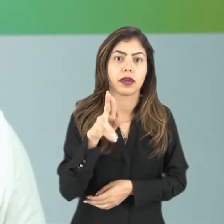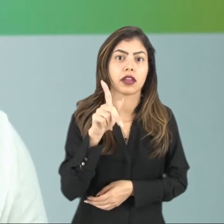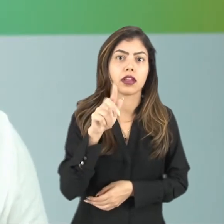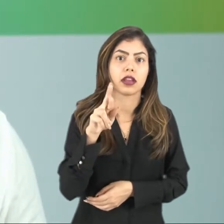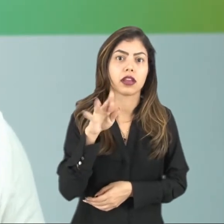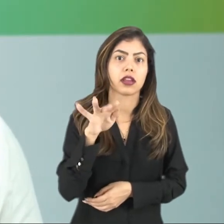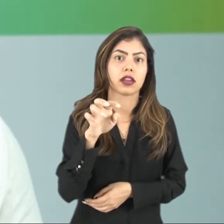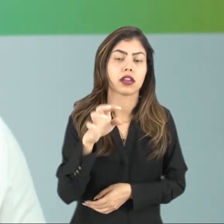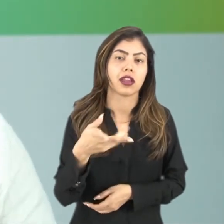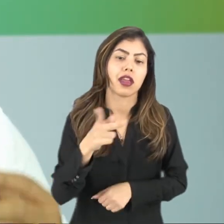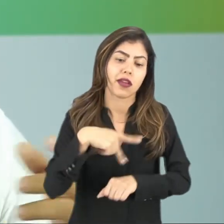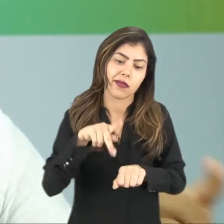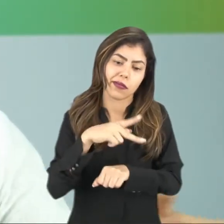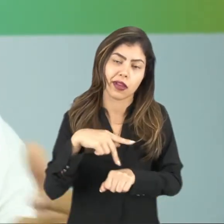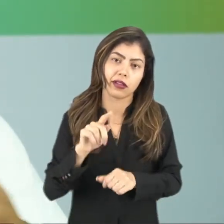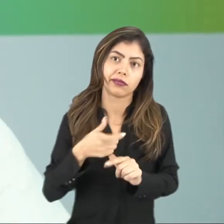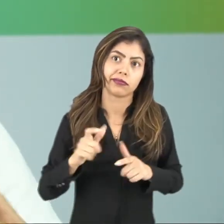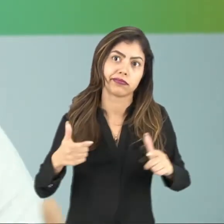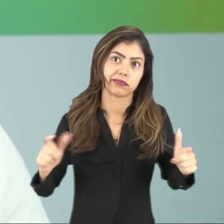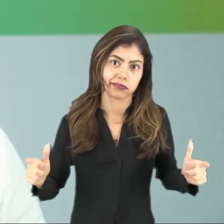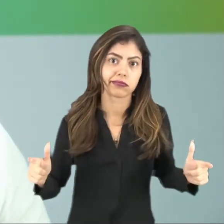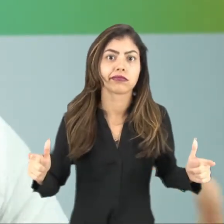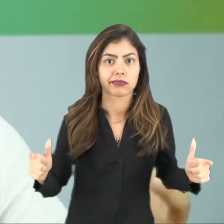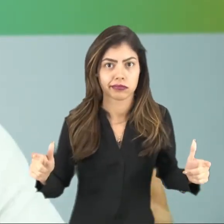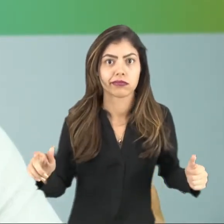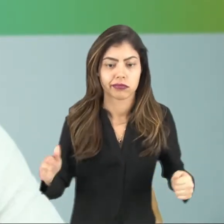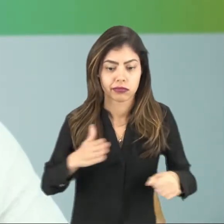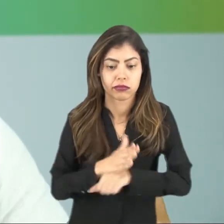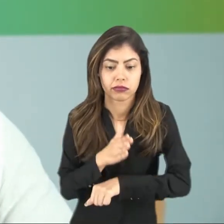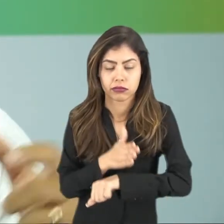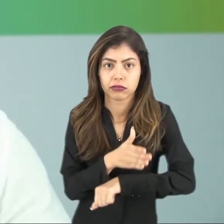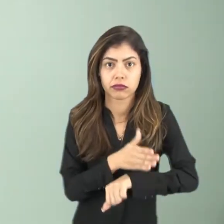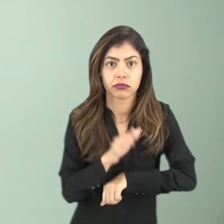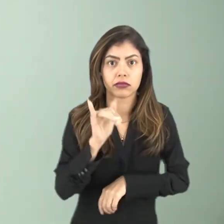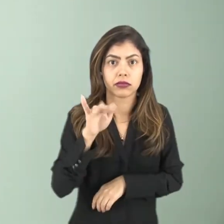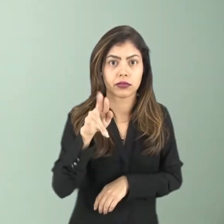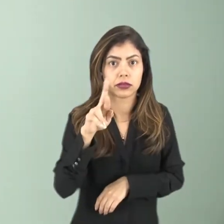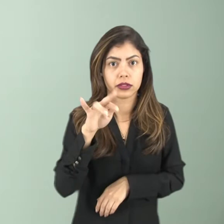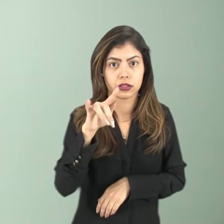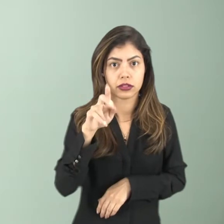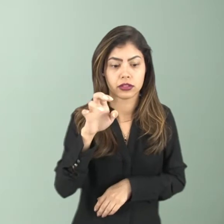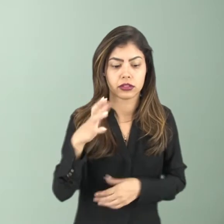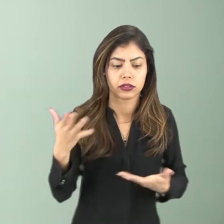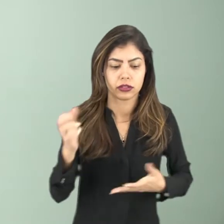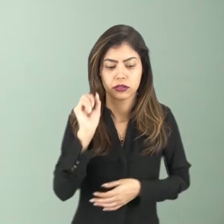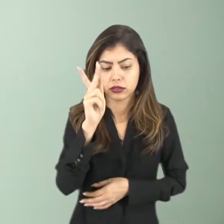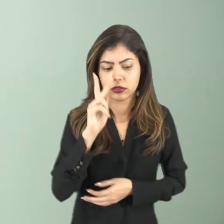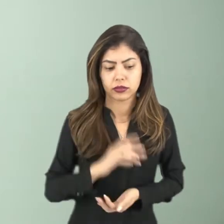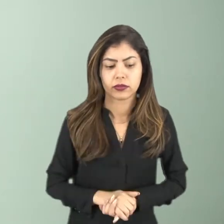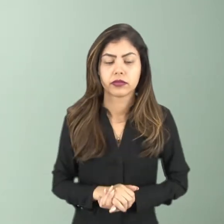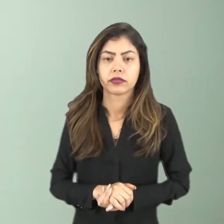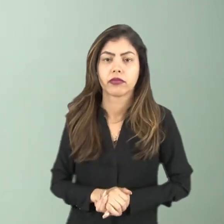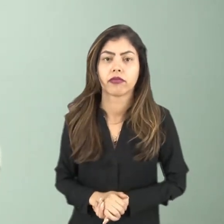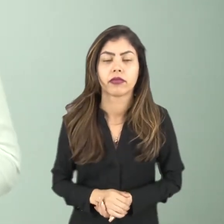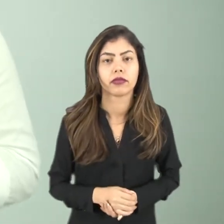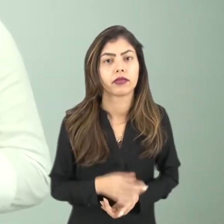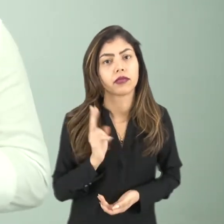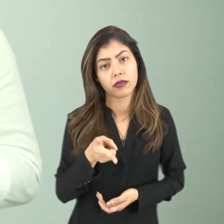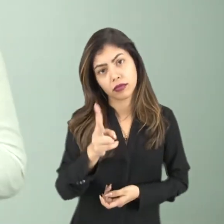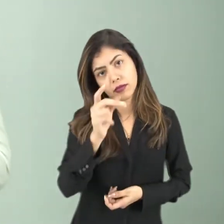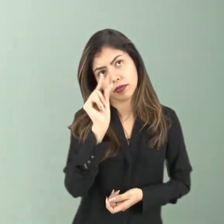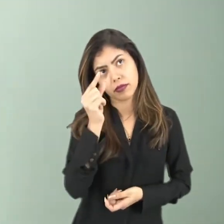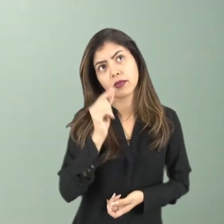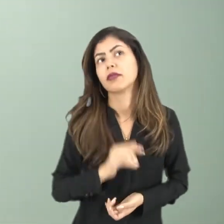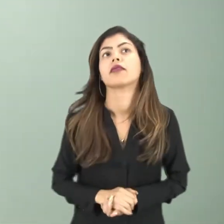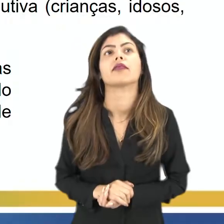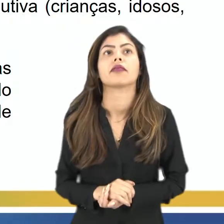quantidade de imigrantes. E muitos países questionam essa grande entrada, tá, de imigrantes, ok? Vamos